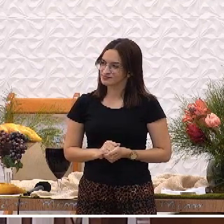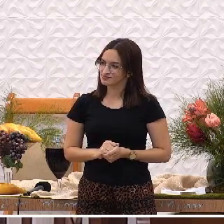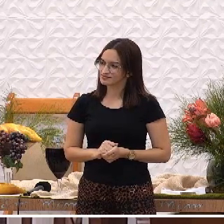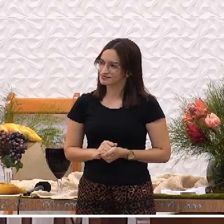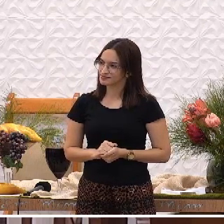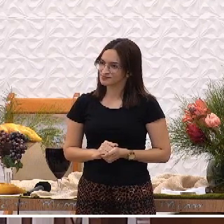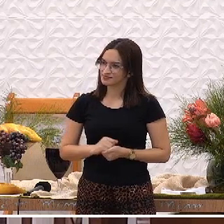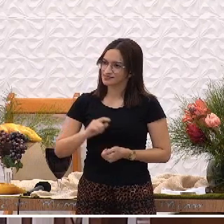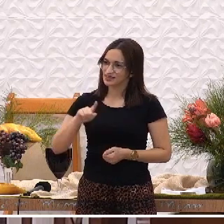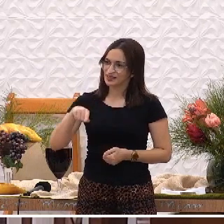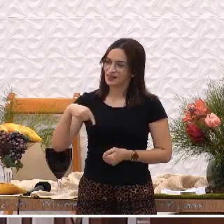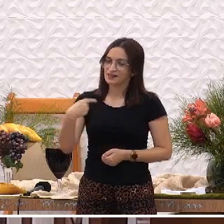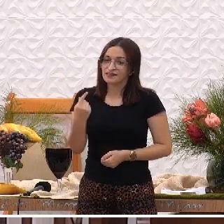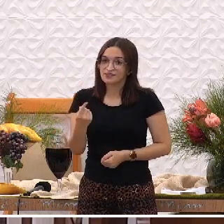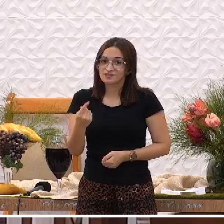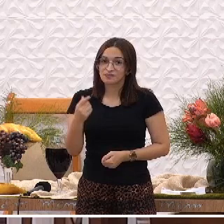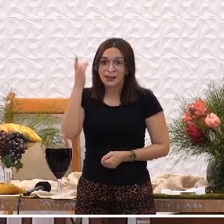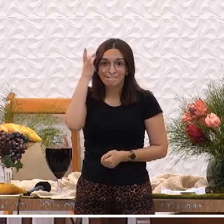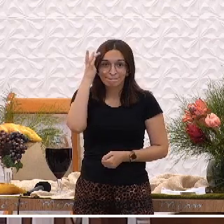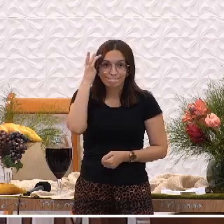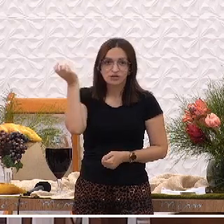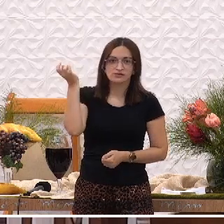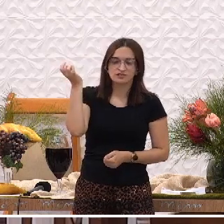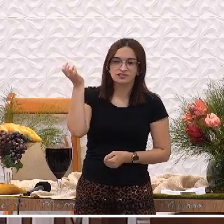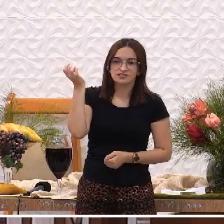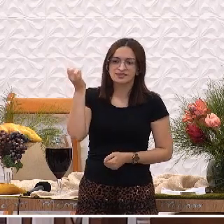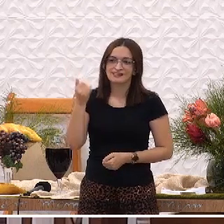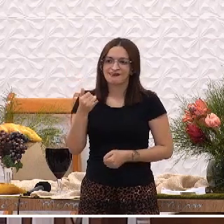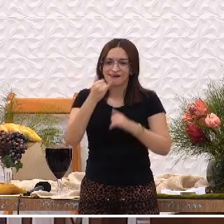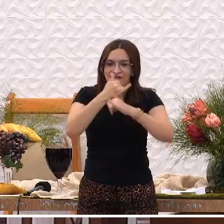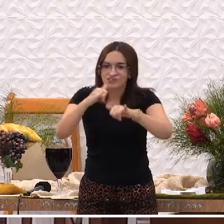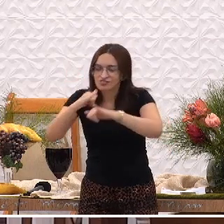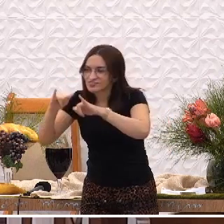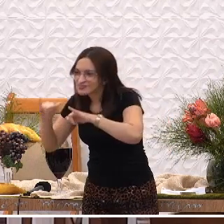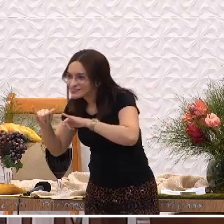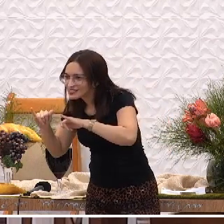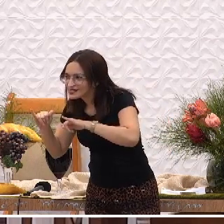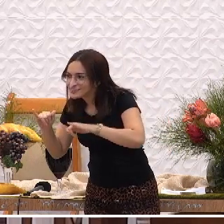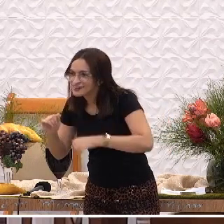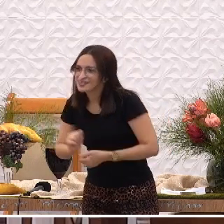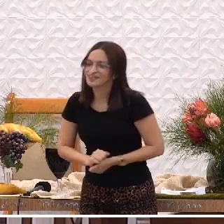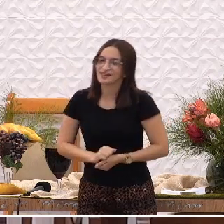Amanhã também teremos avisos sobre as cantinas, então também já vão se organizando aí.